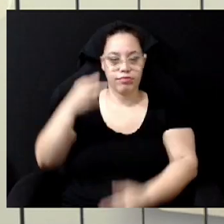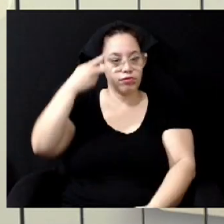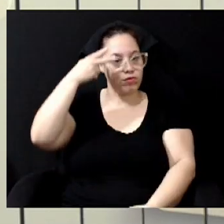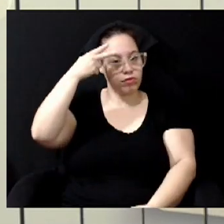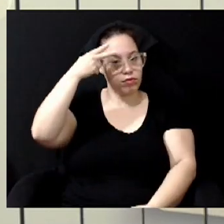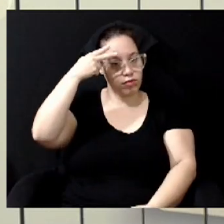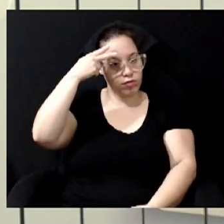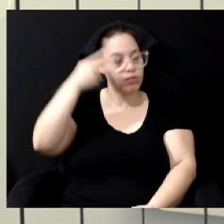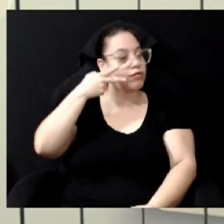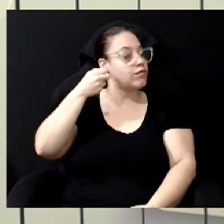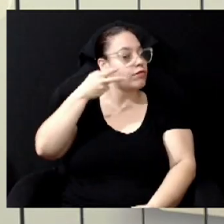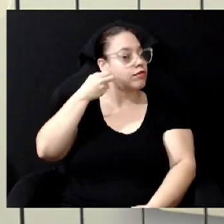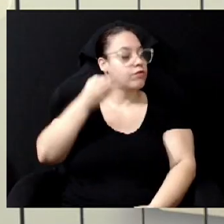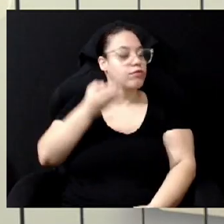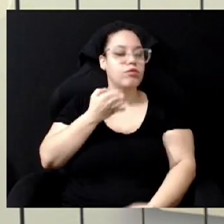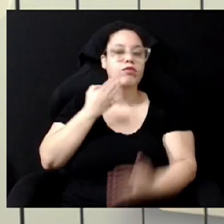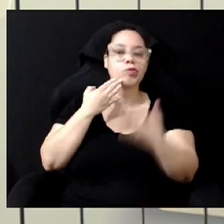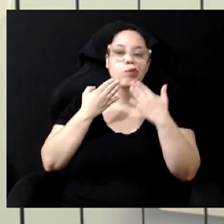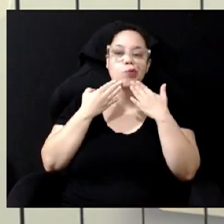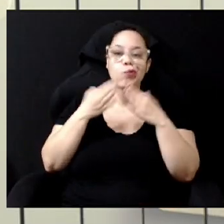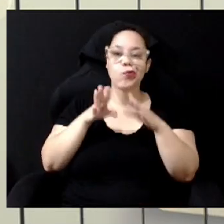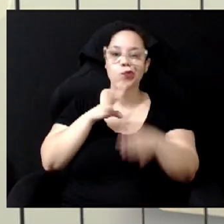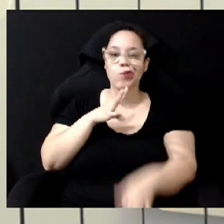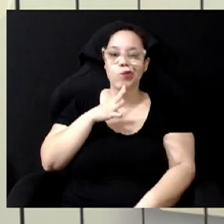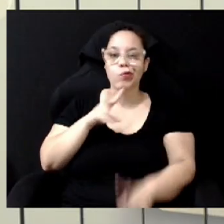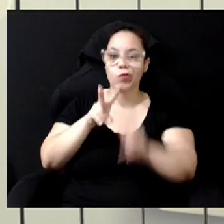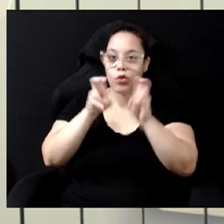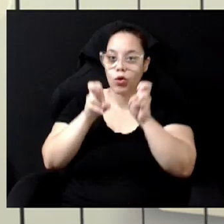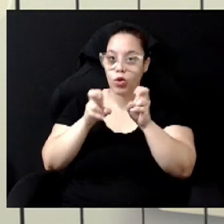vamos conhecer mais sobre este termo profissional.